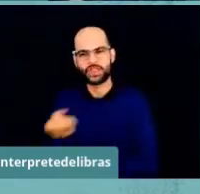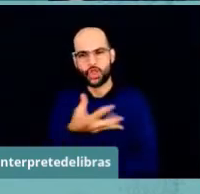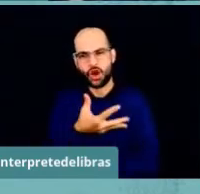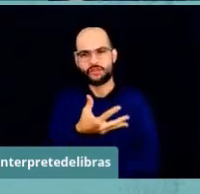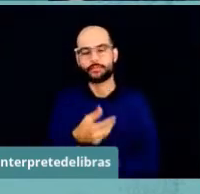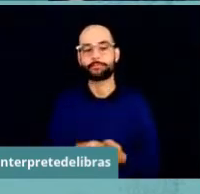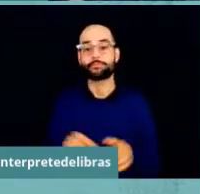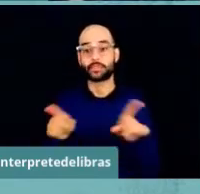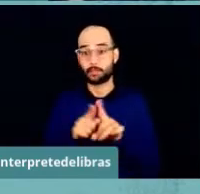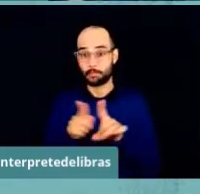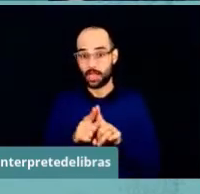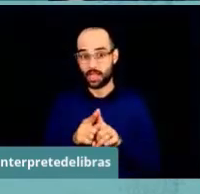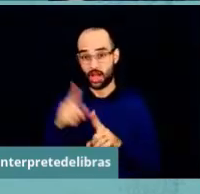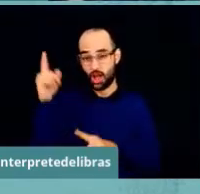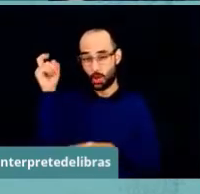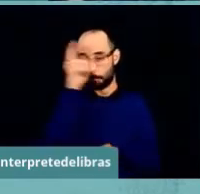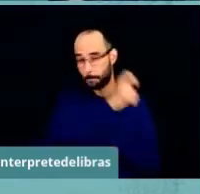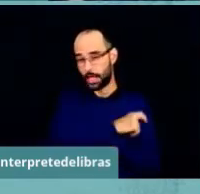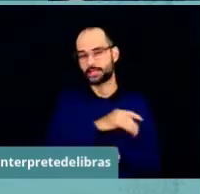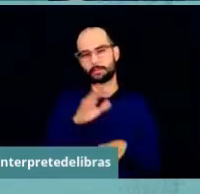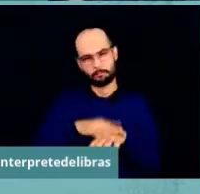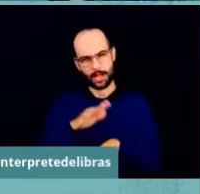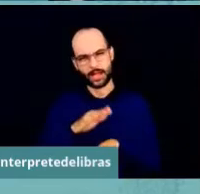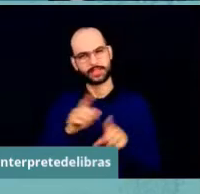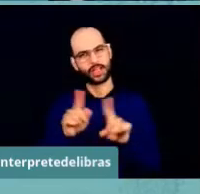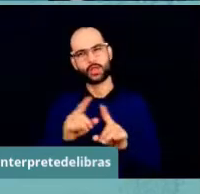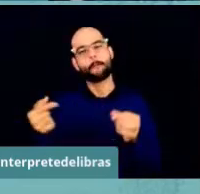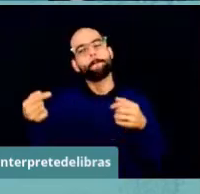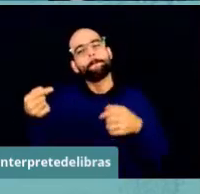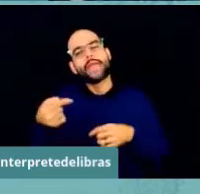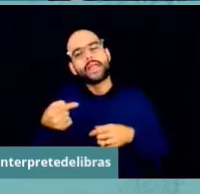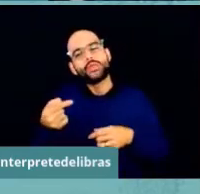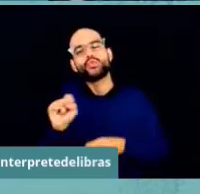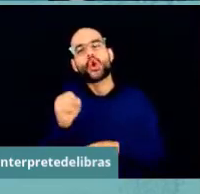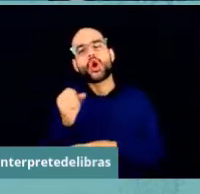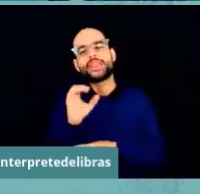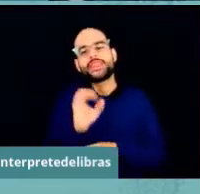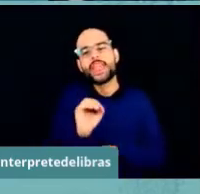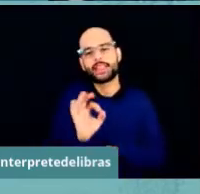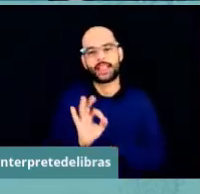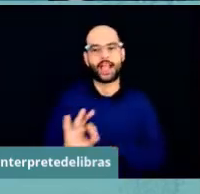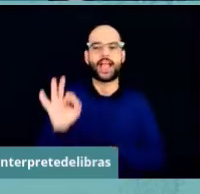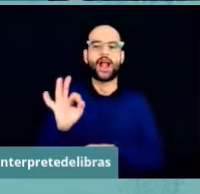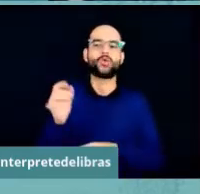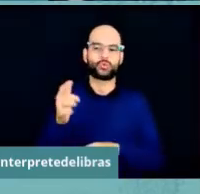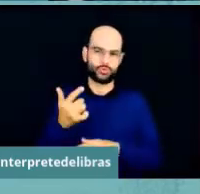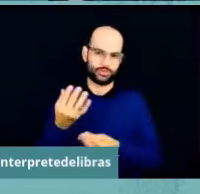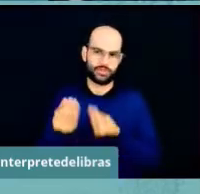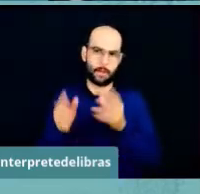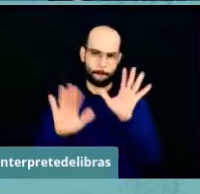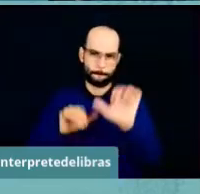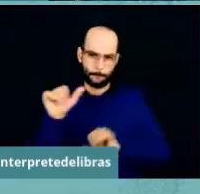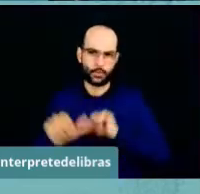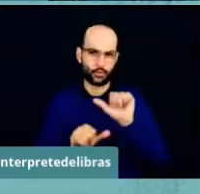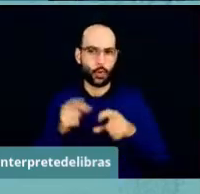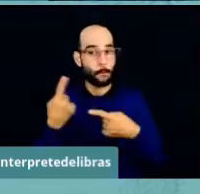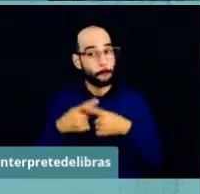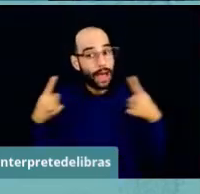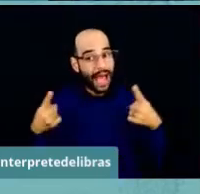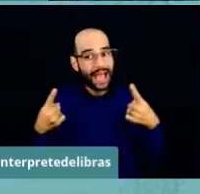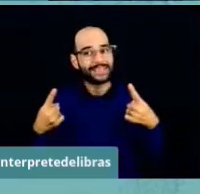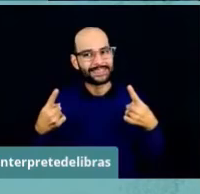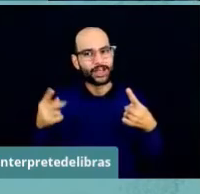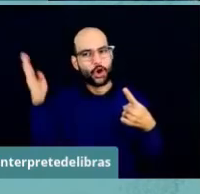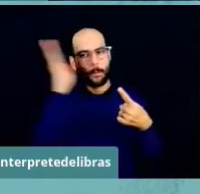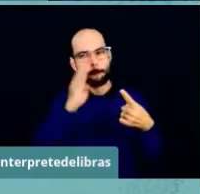não é mais esse menos 80 graus, isso já mudou, mas é uma vacina ainda que para um país tão grande quanto o nosso